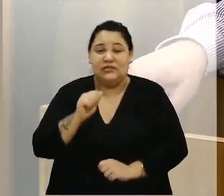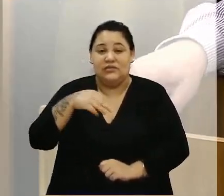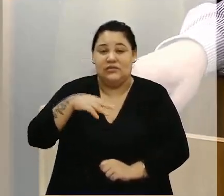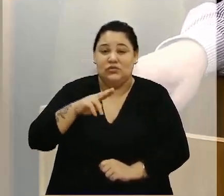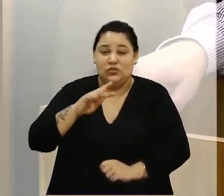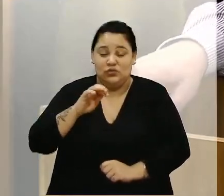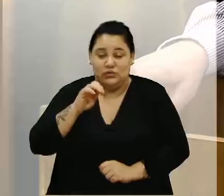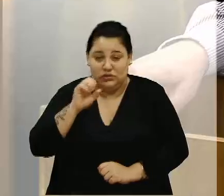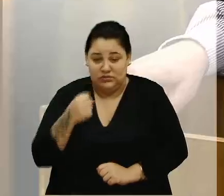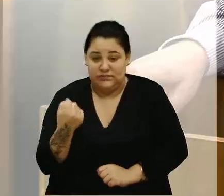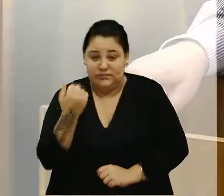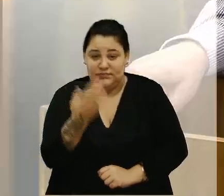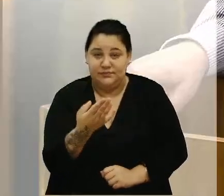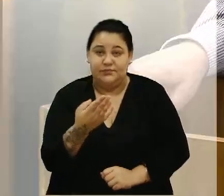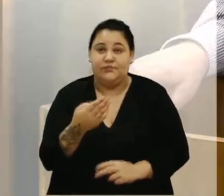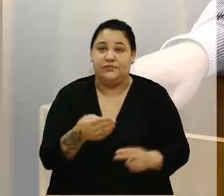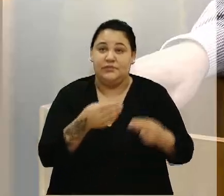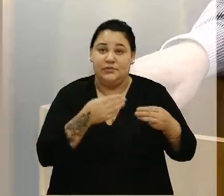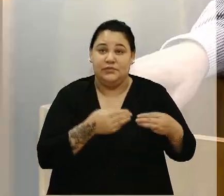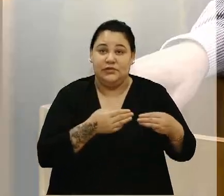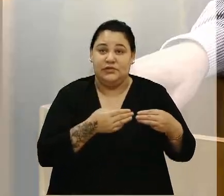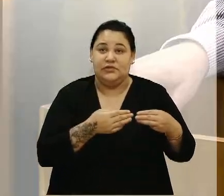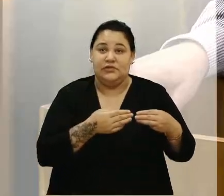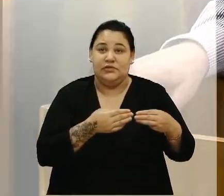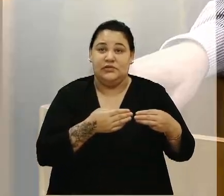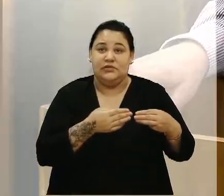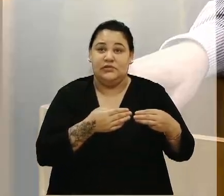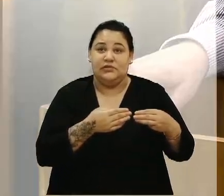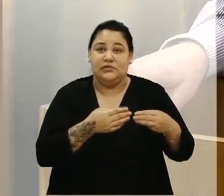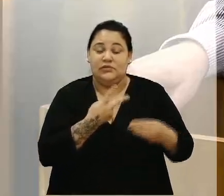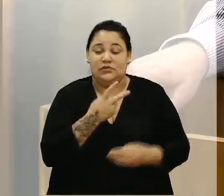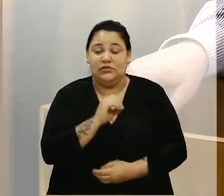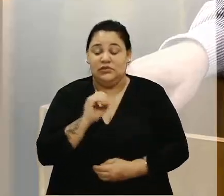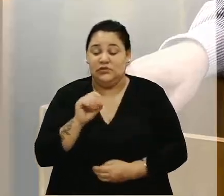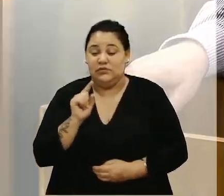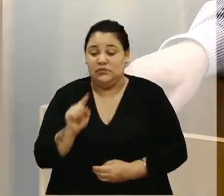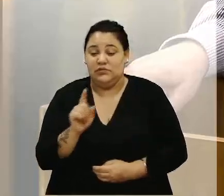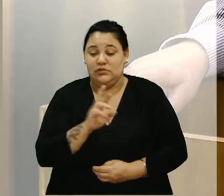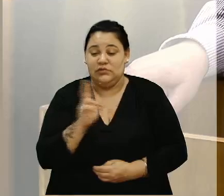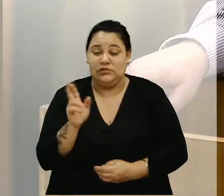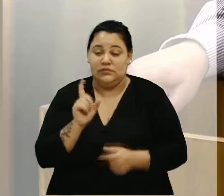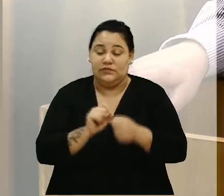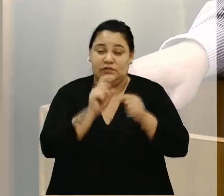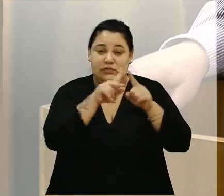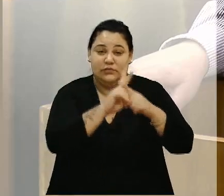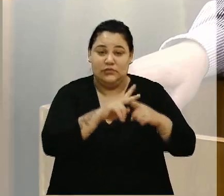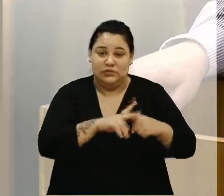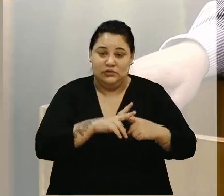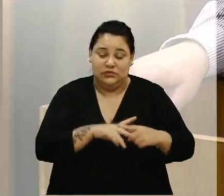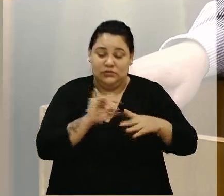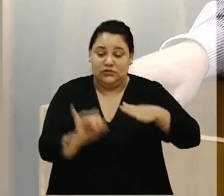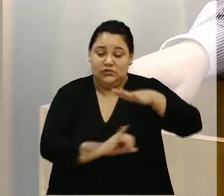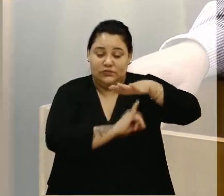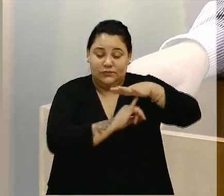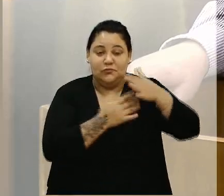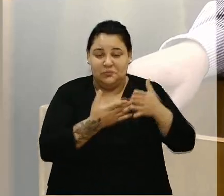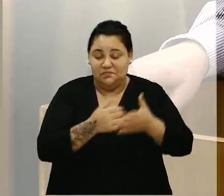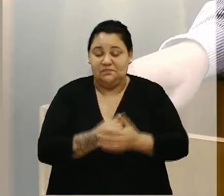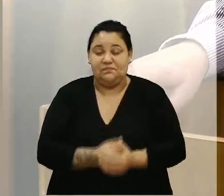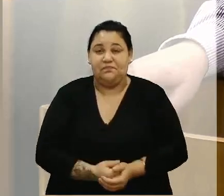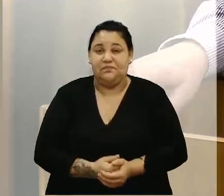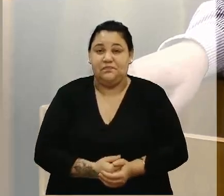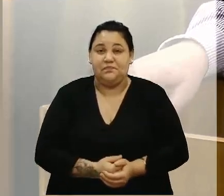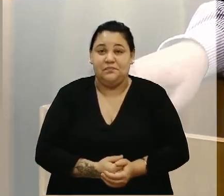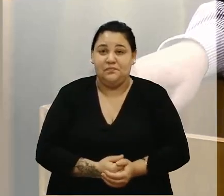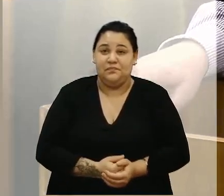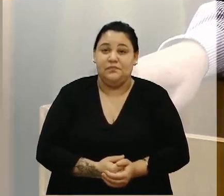emenda de R$200 mil para a manutenção do Instituto Federal. Então